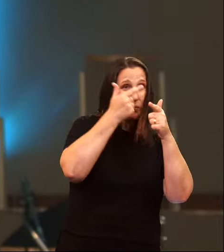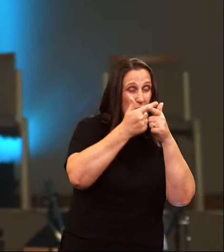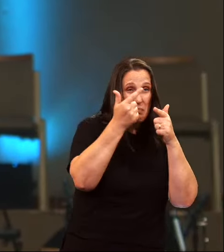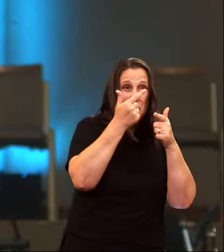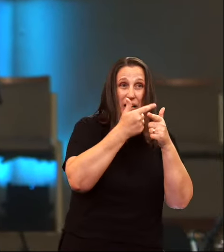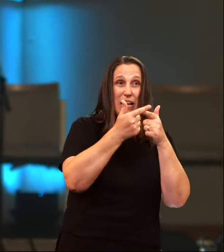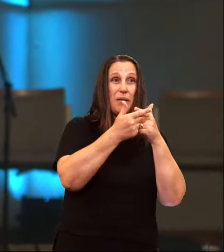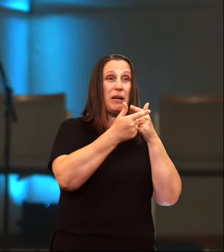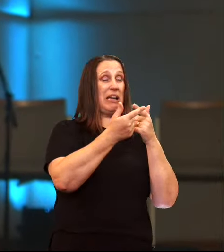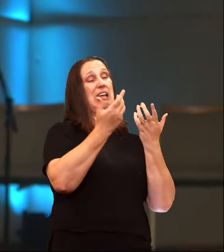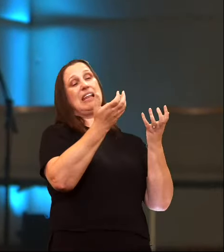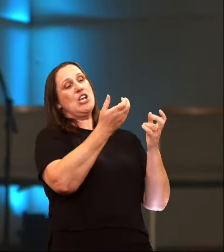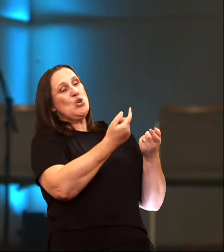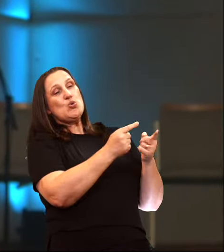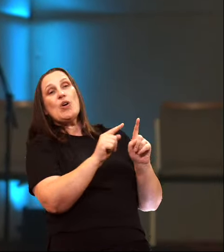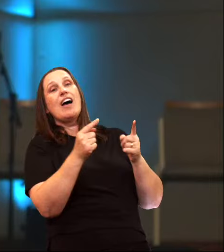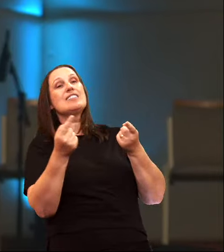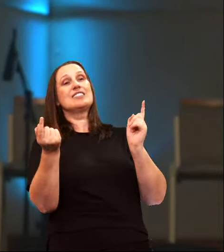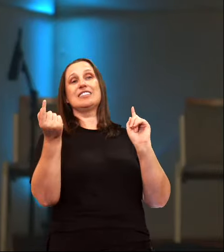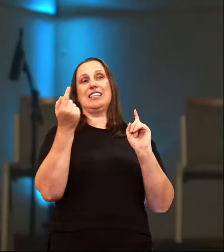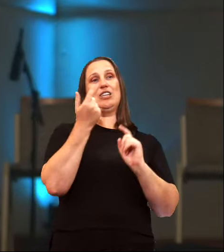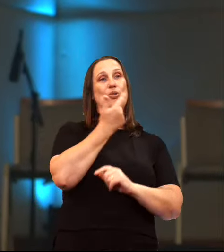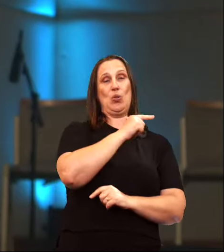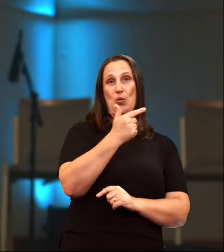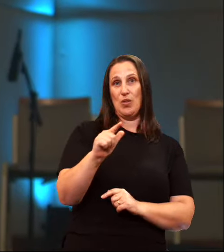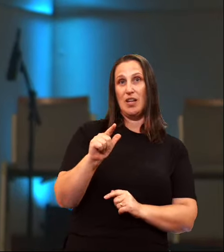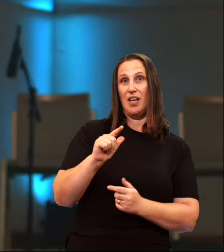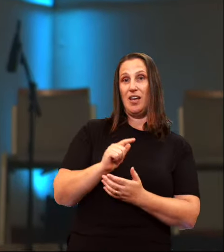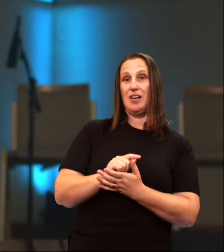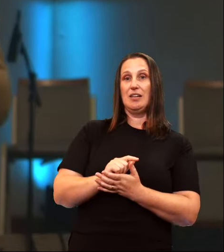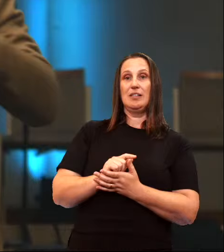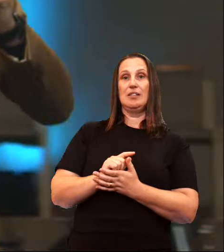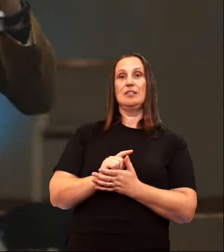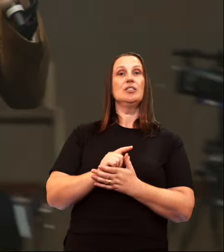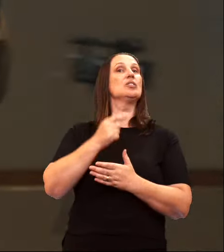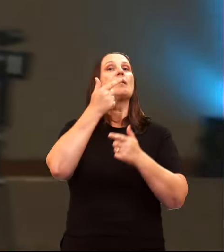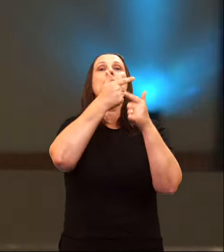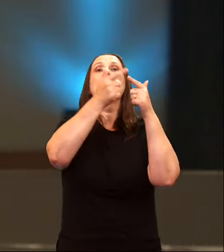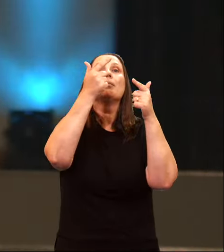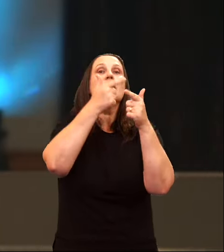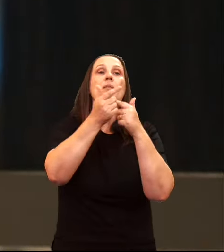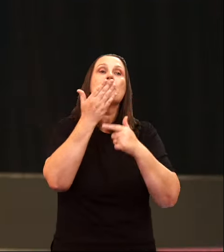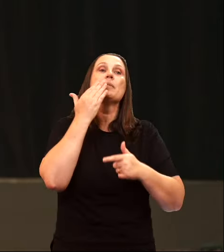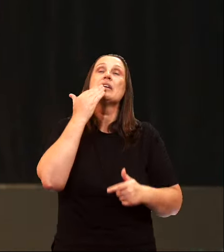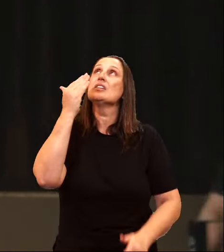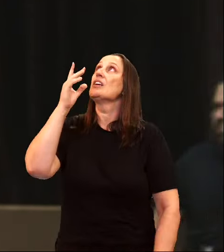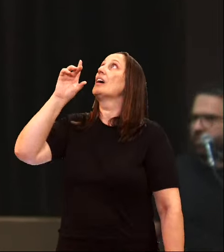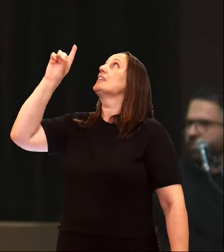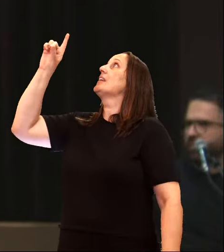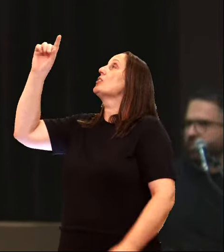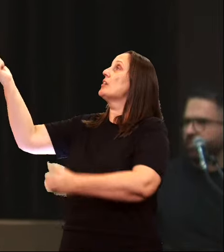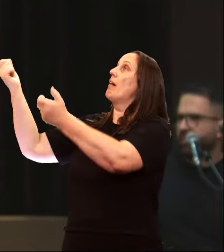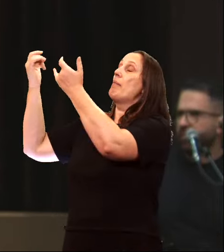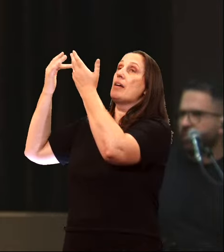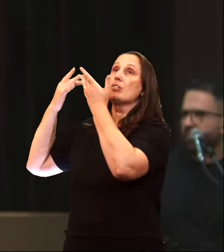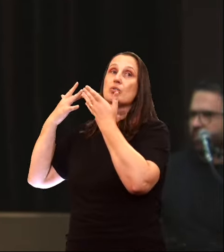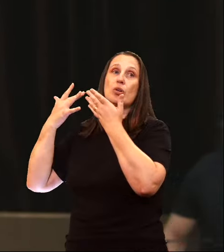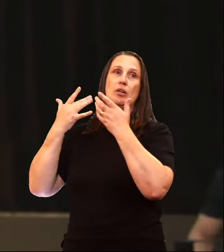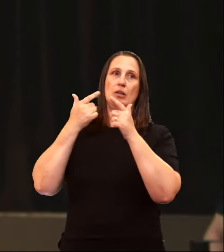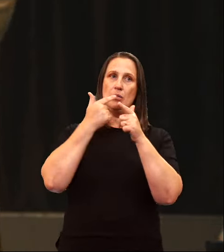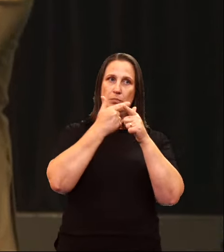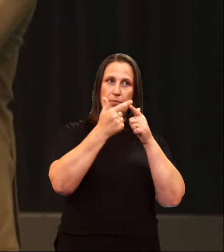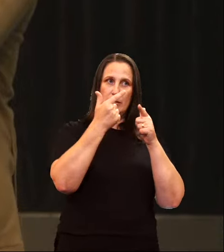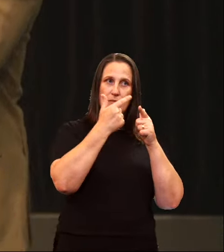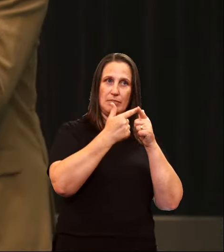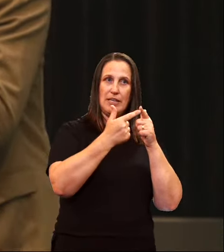um churrasquinho depois de 1 ano comendo maná. Não tem problema pedir algo ao Senhor. O problema é